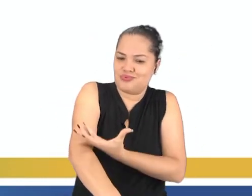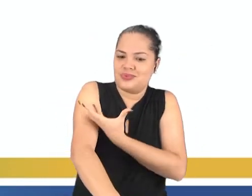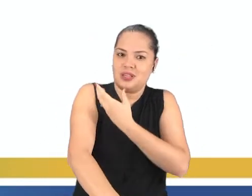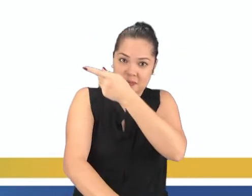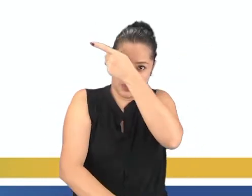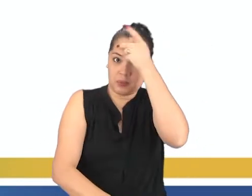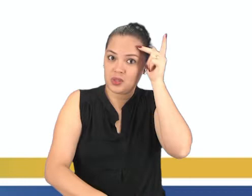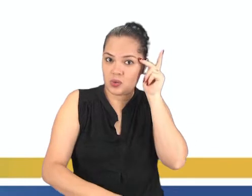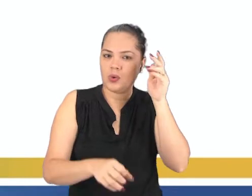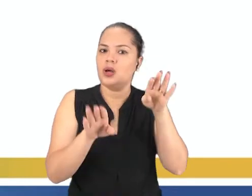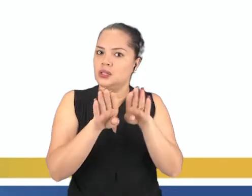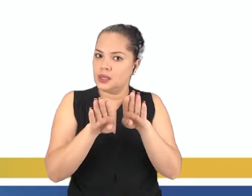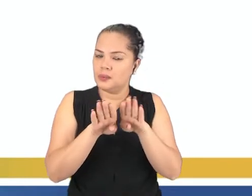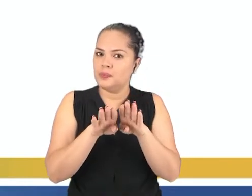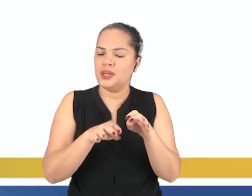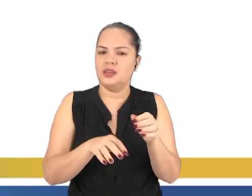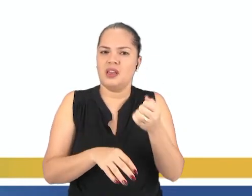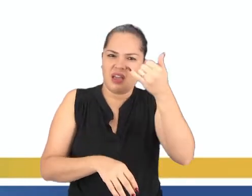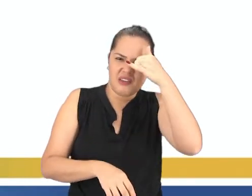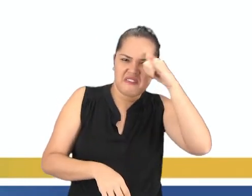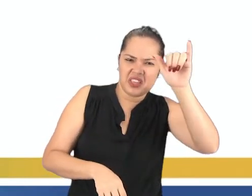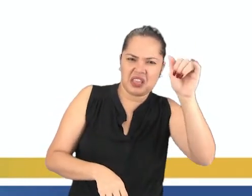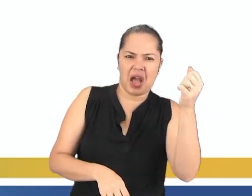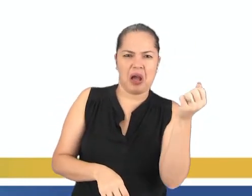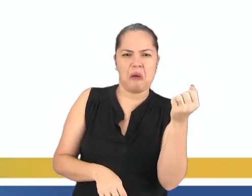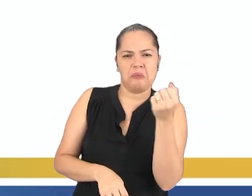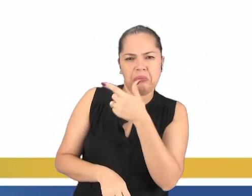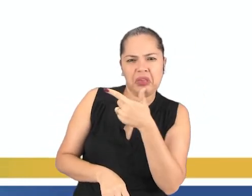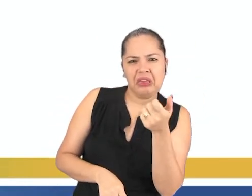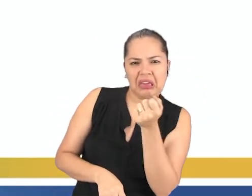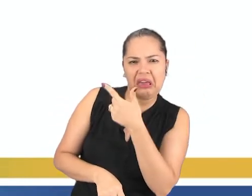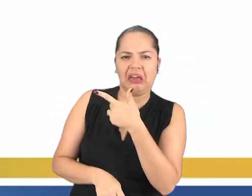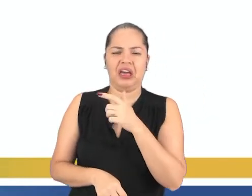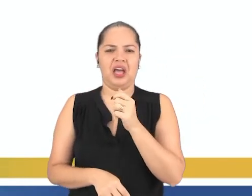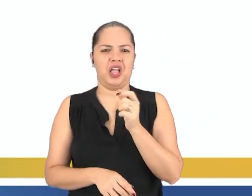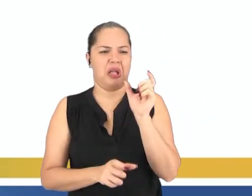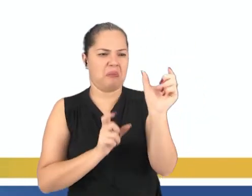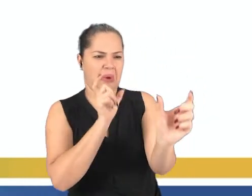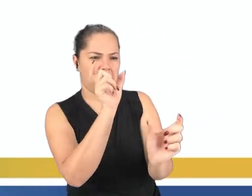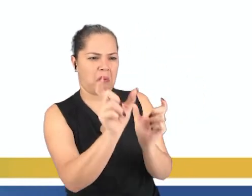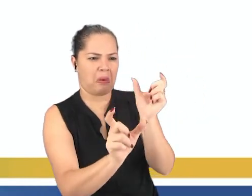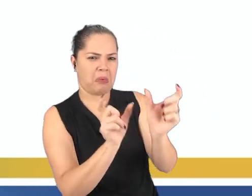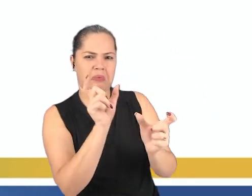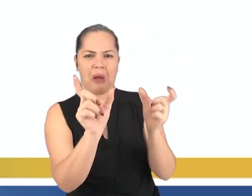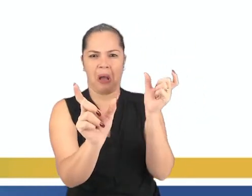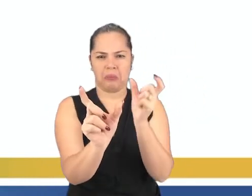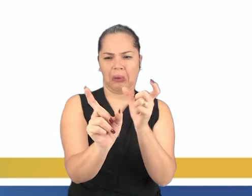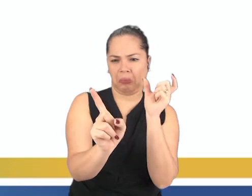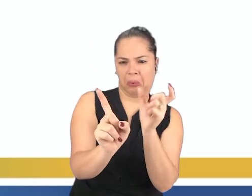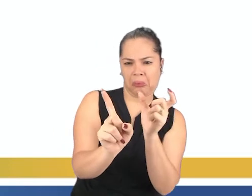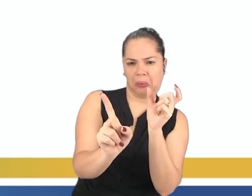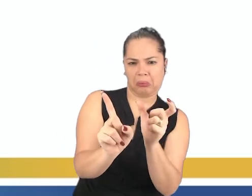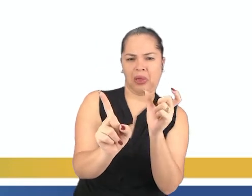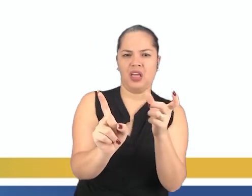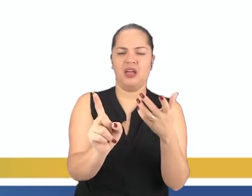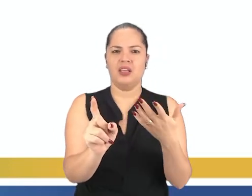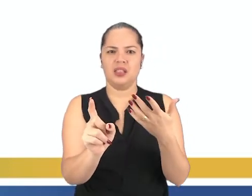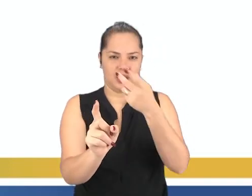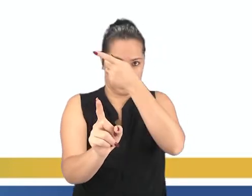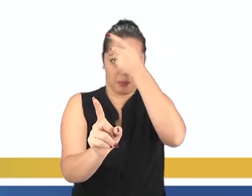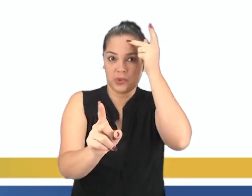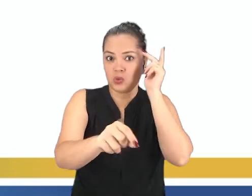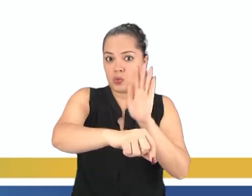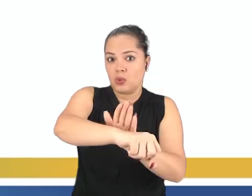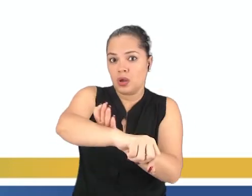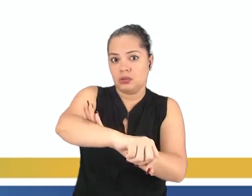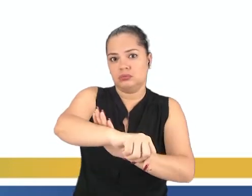fazer diariamente: evite piadas, apelidos e comentários pejorativos, ofensivos em relação à